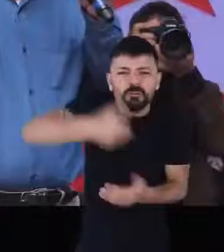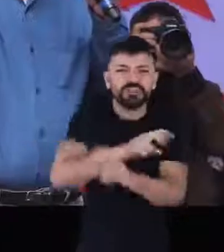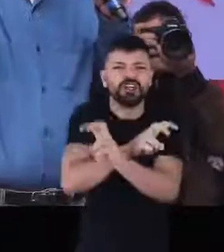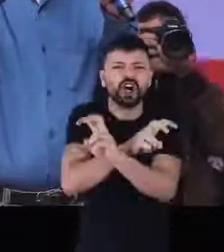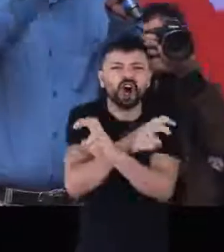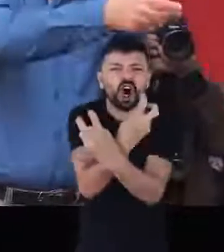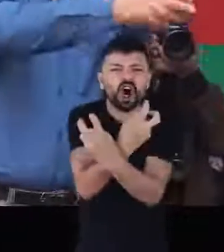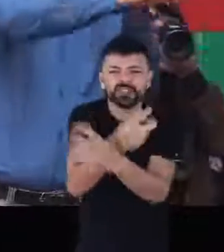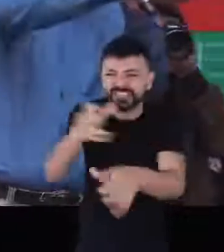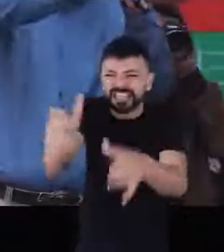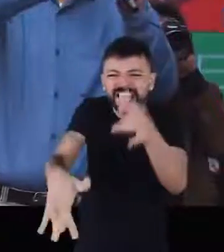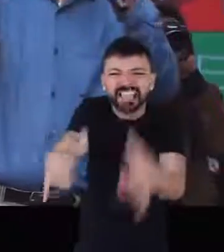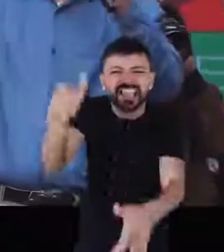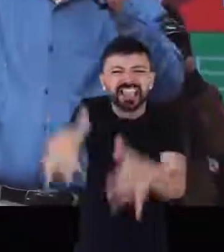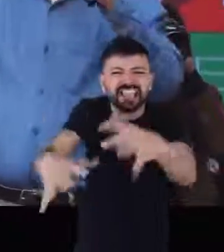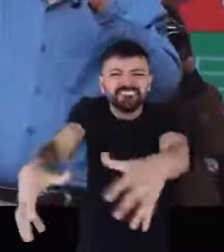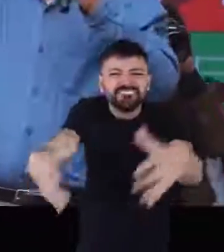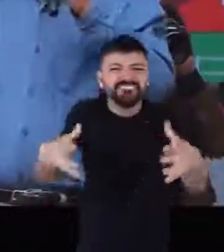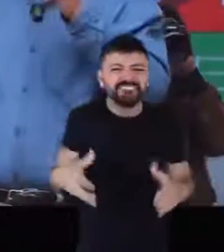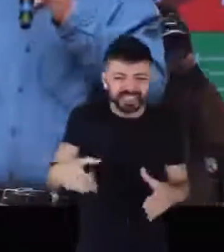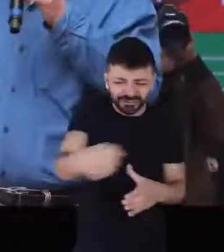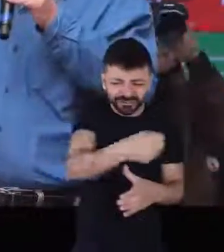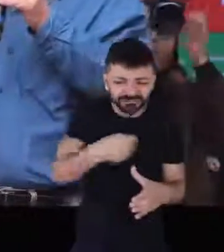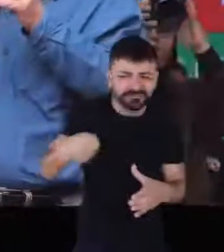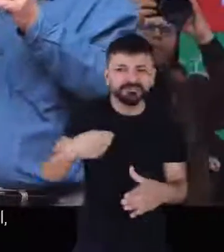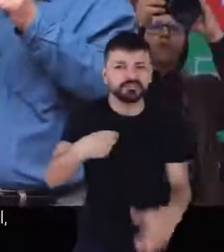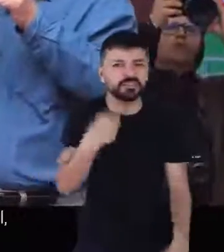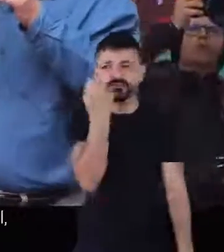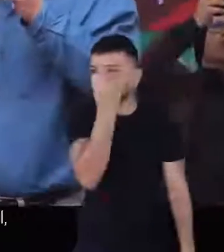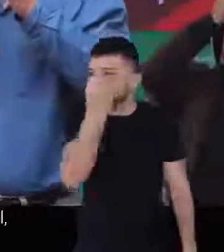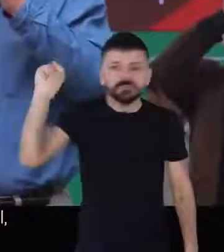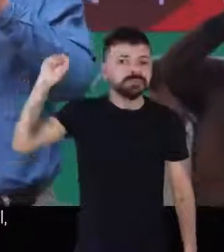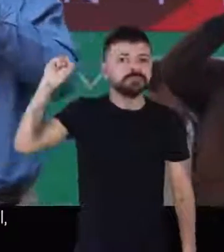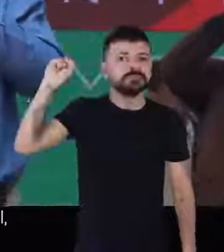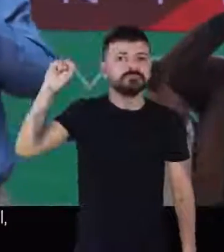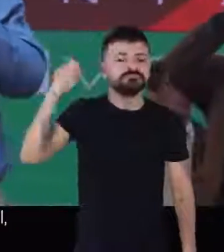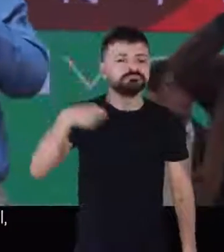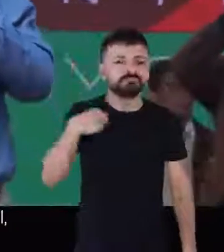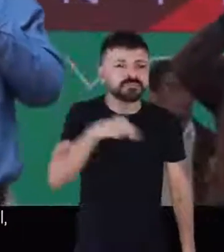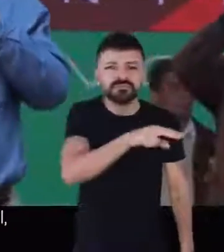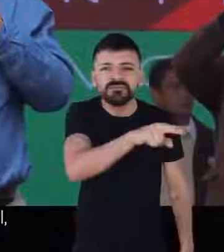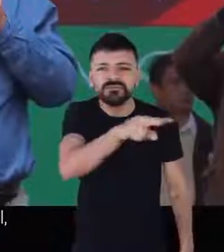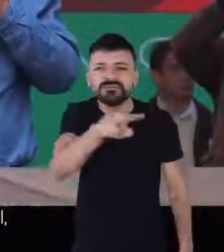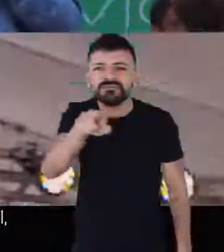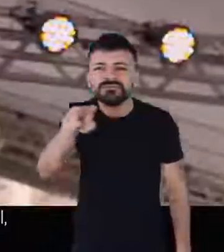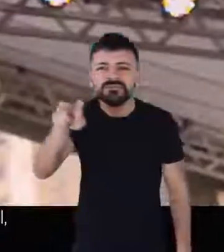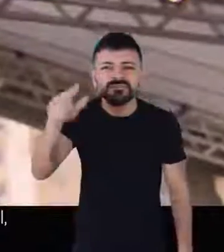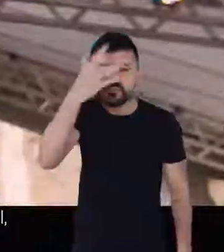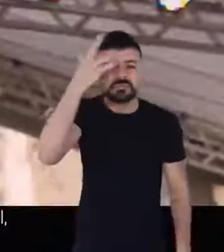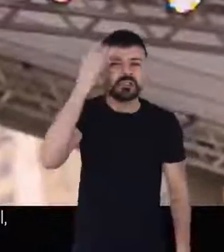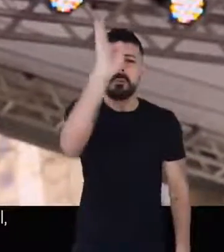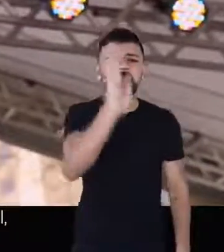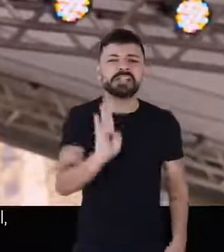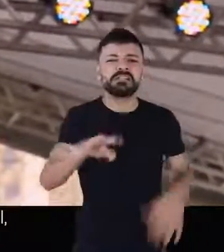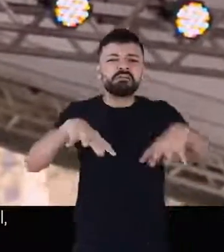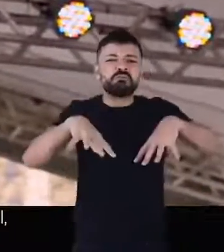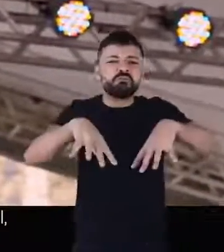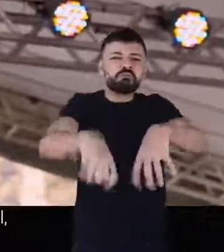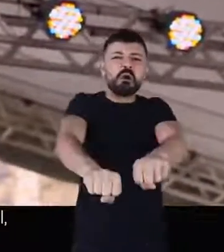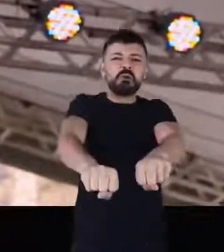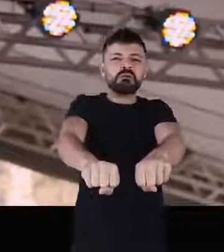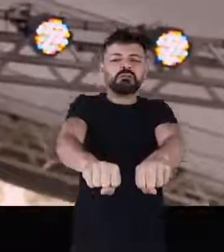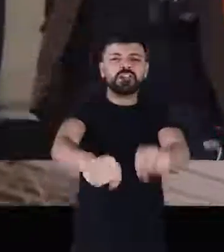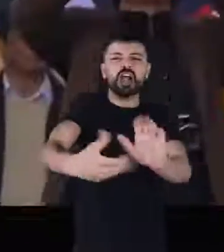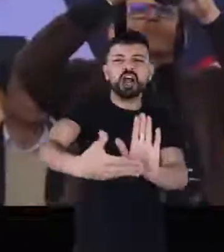sopa de ossos e descarte dos açougues. Eu fico indignado quando tomam conta do Brasil,